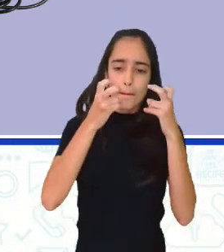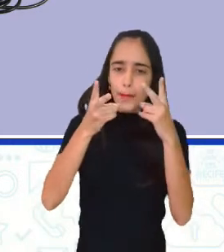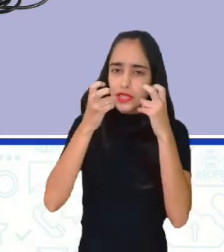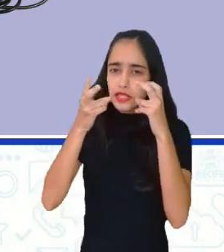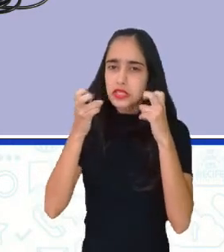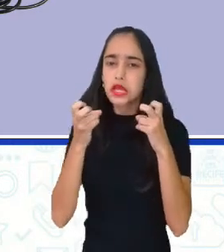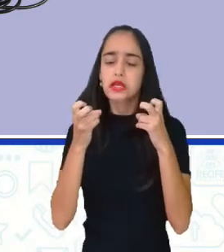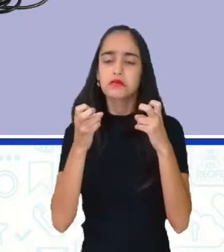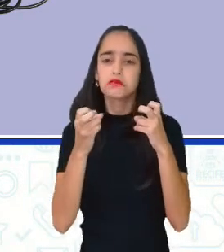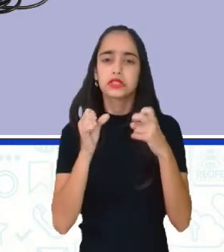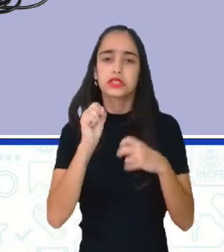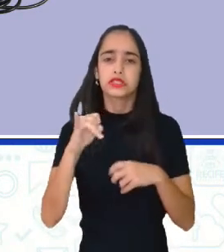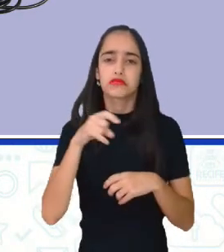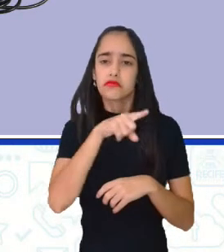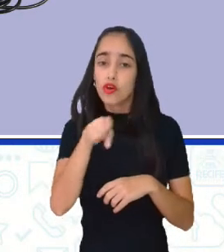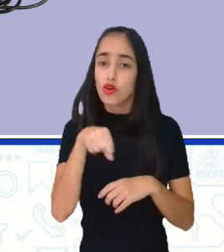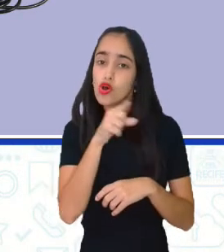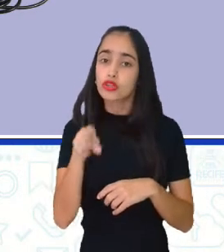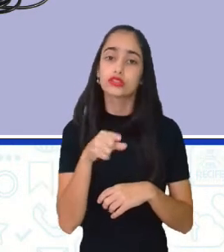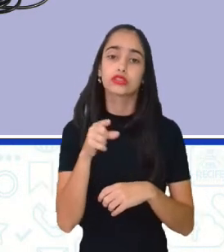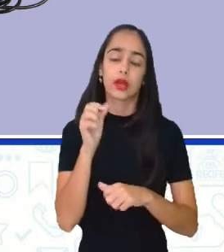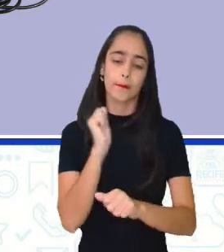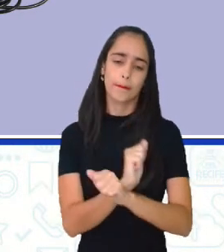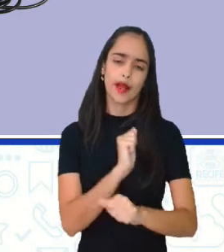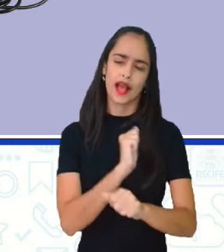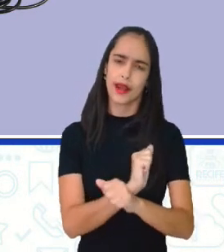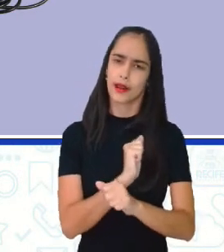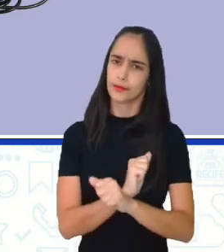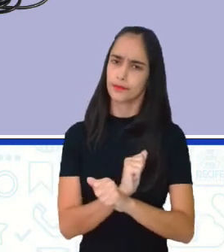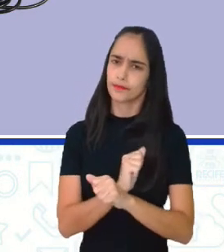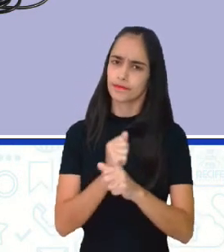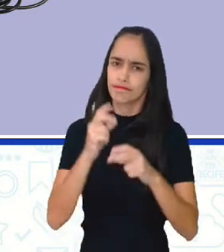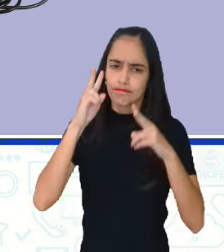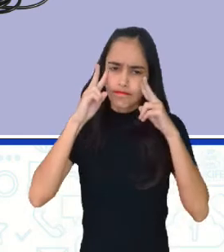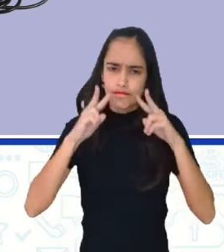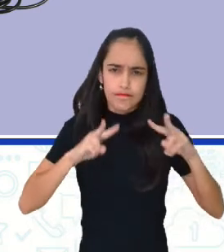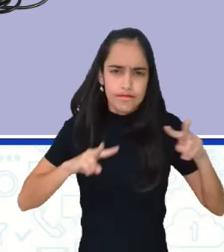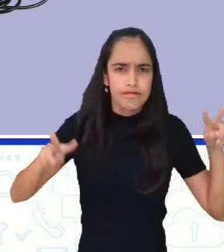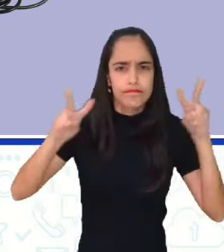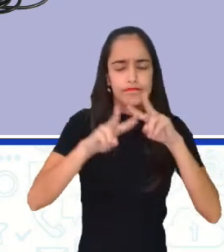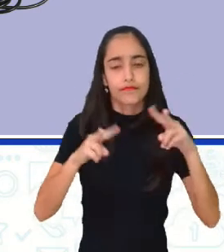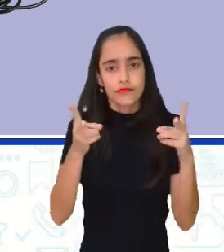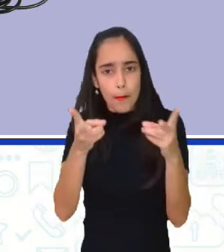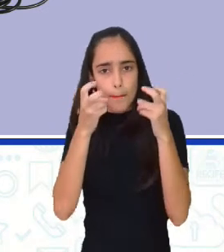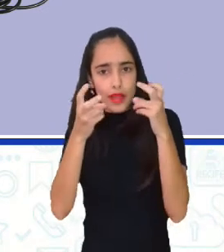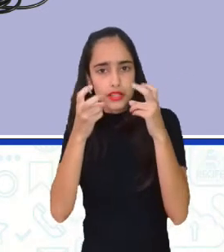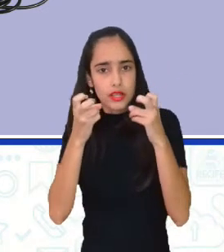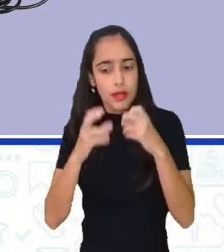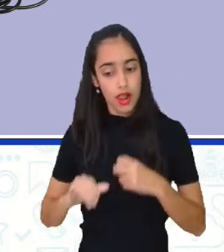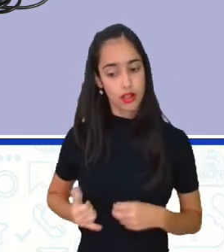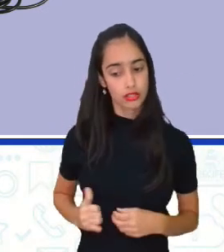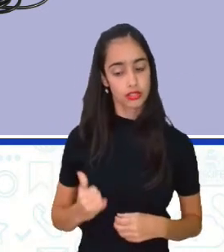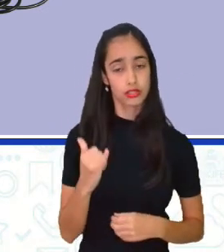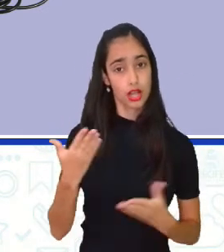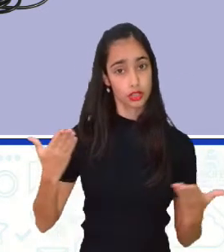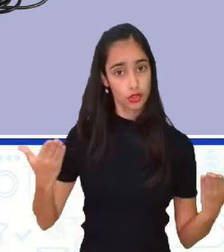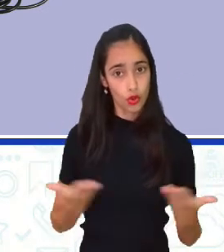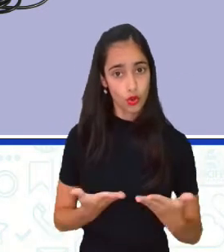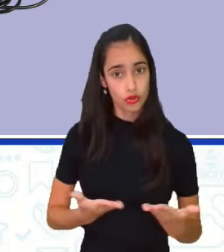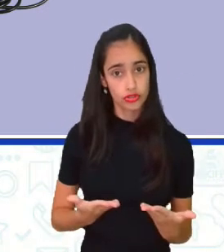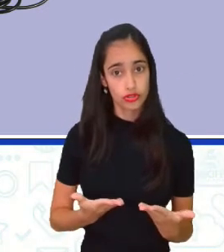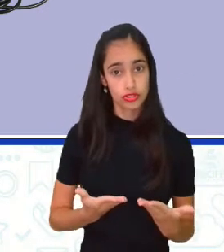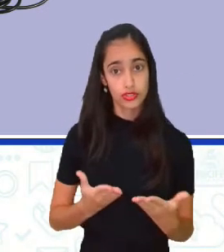um pouquinho para analisar, vocês podem observar que a eletricidade hoje, ela está praticamente em tudo